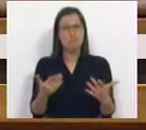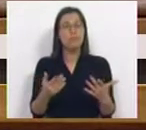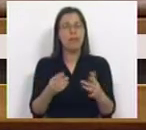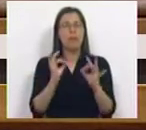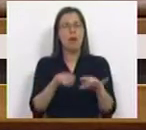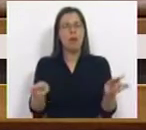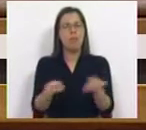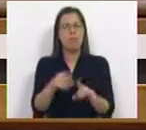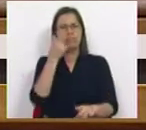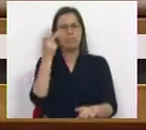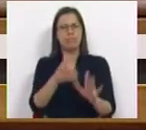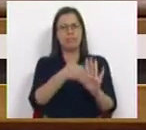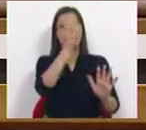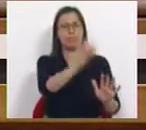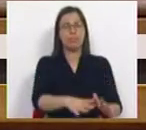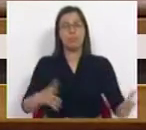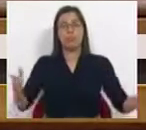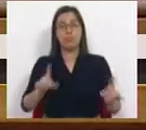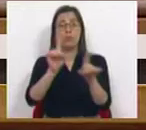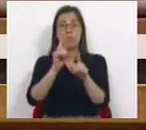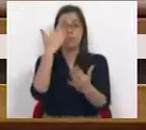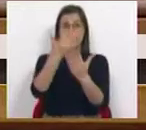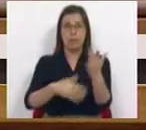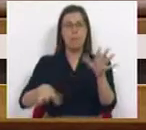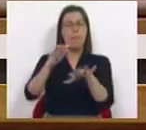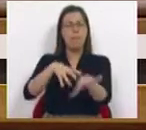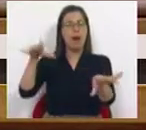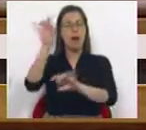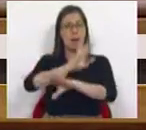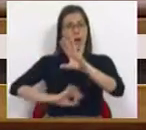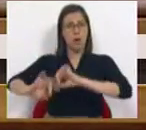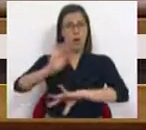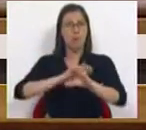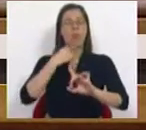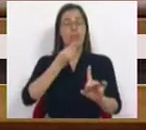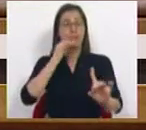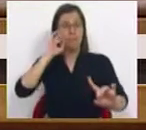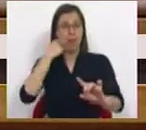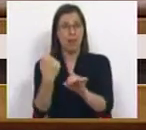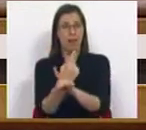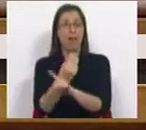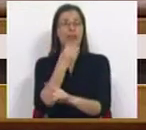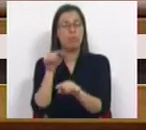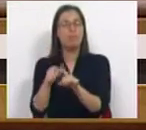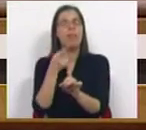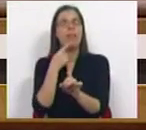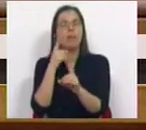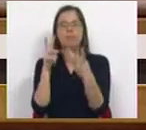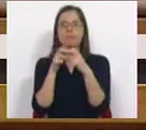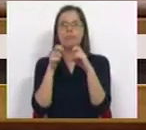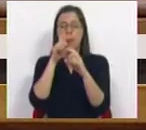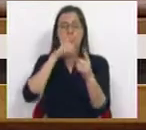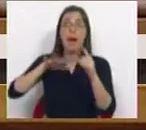ser tratada como resíduos. No mesmo documento, o Parlamento Europeu considera que o desperdício de alimentos representa um